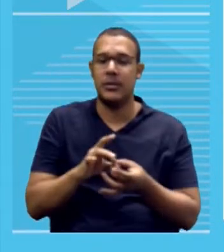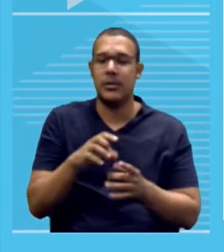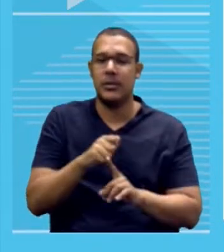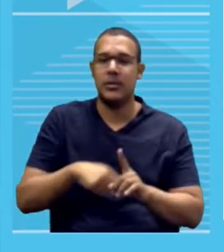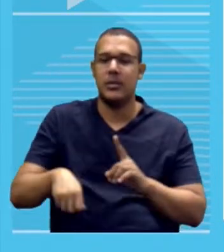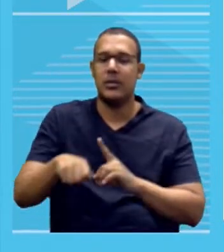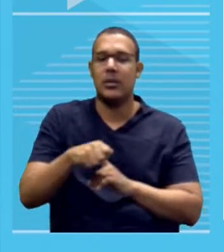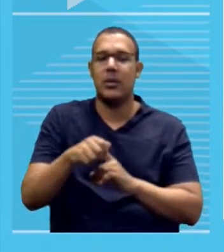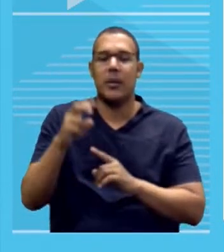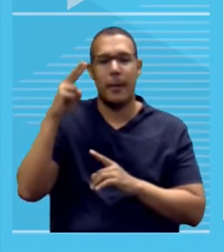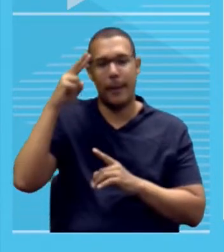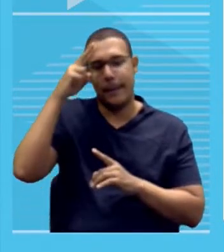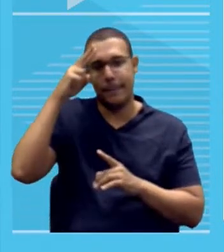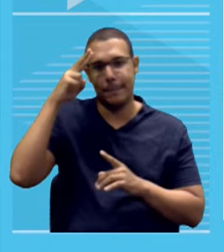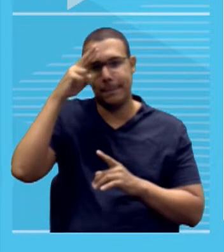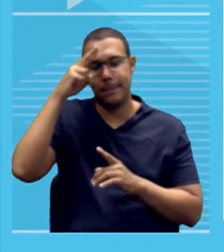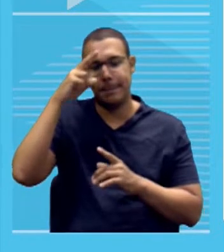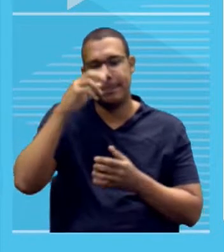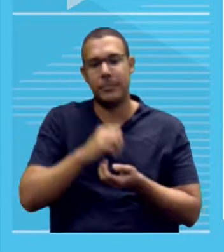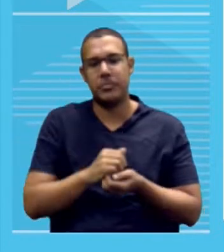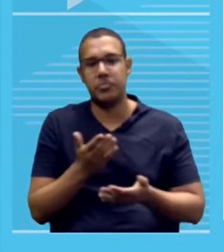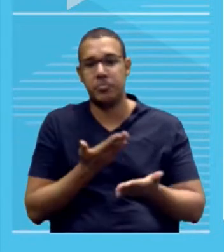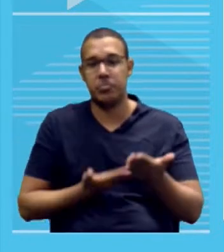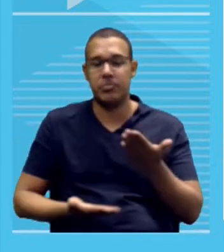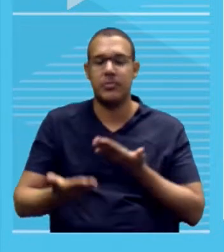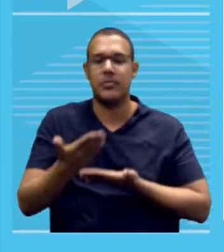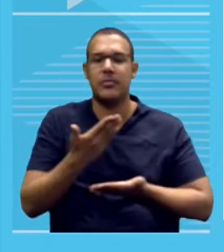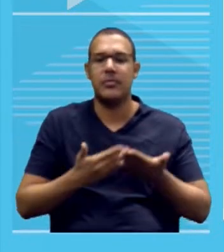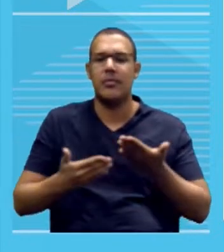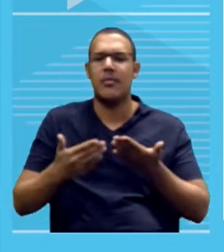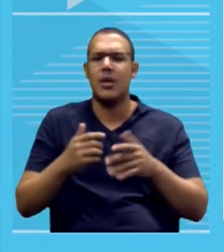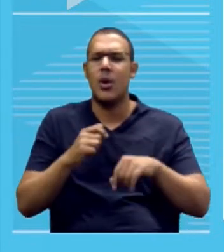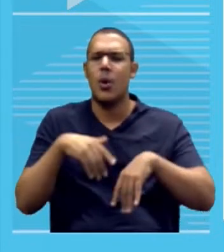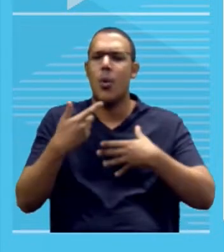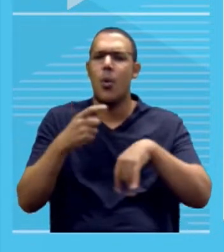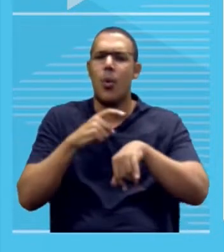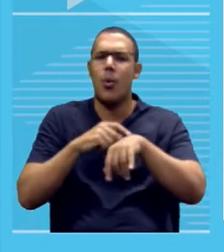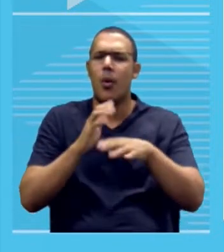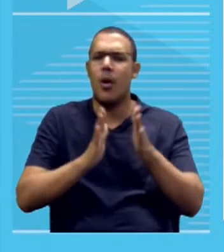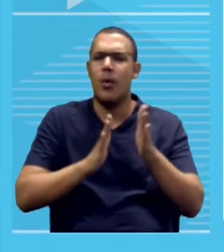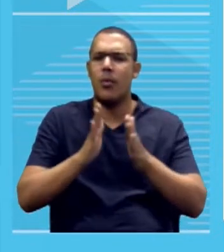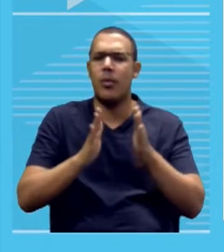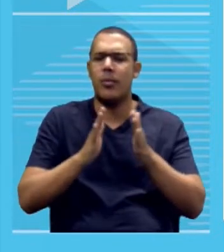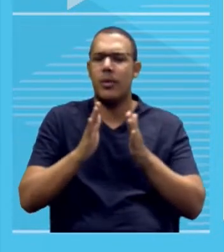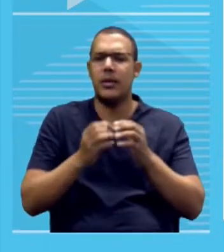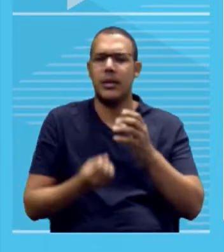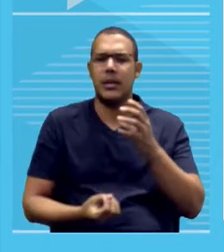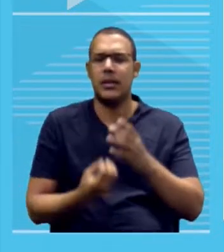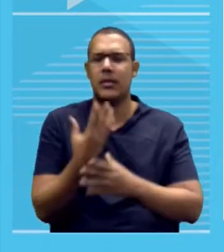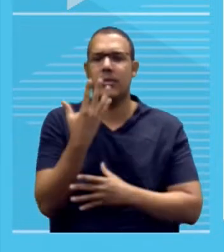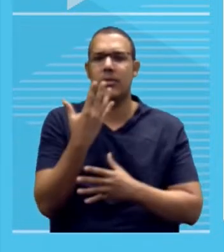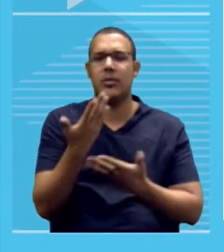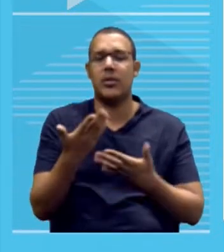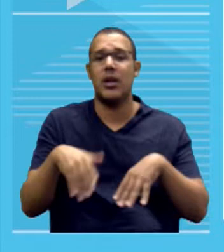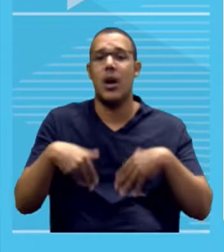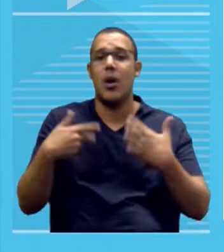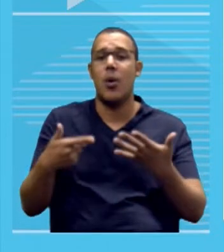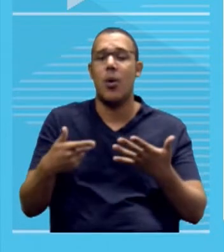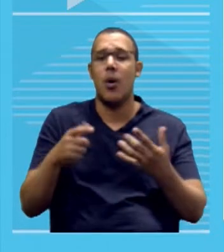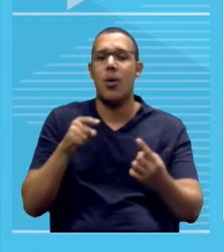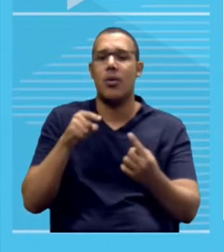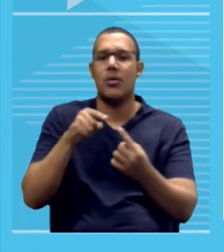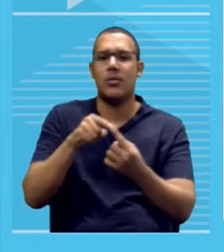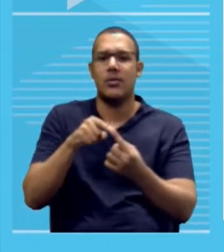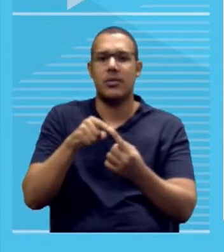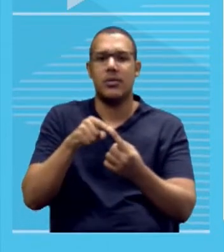sócio-histórico de circulação quando esse texto foi veiculado com quais propósitos